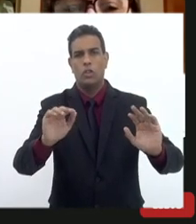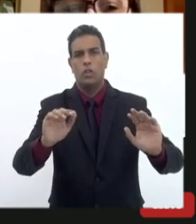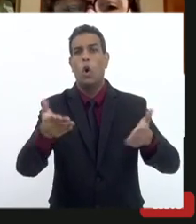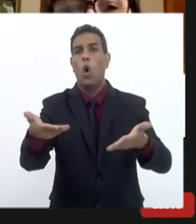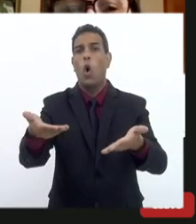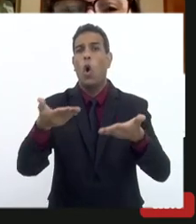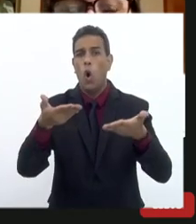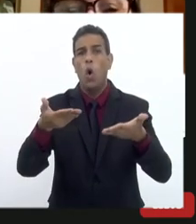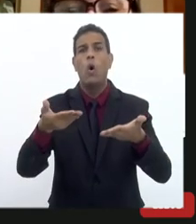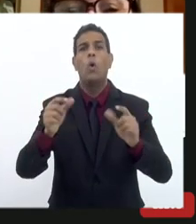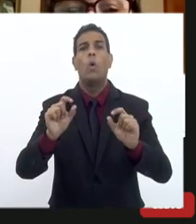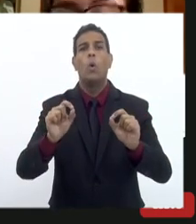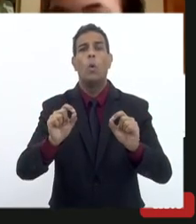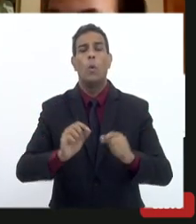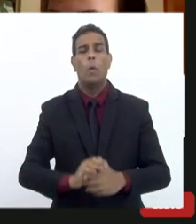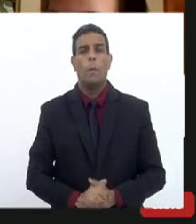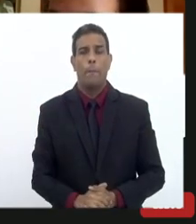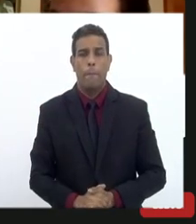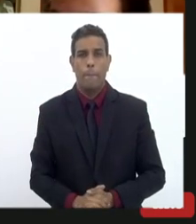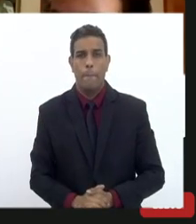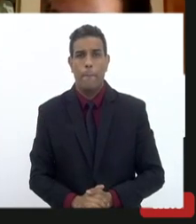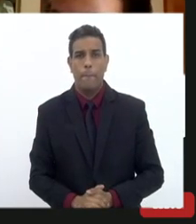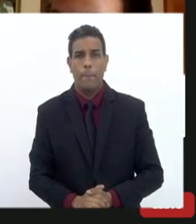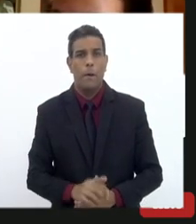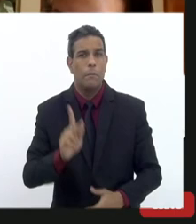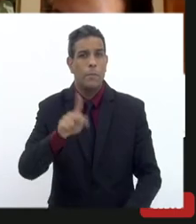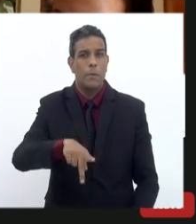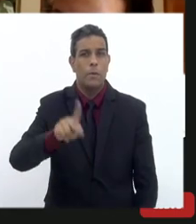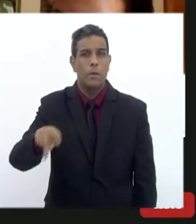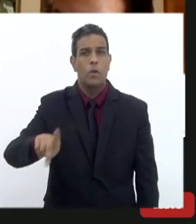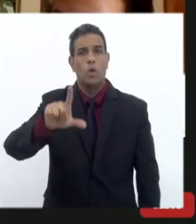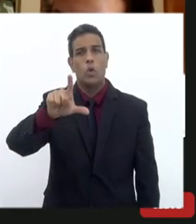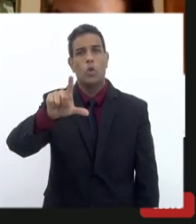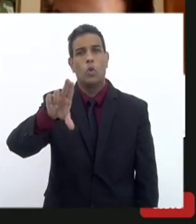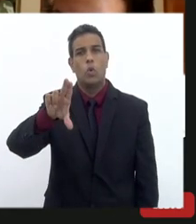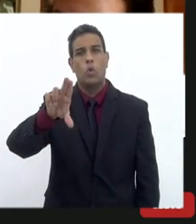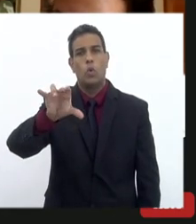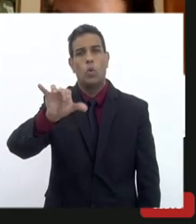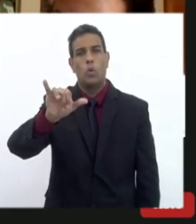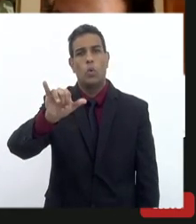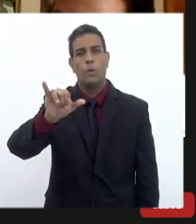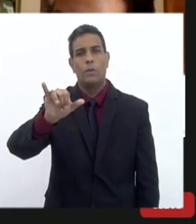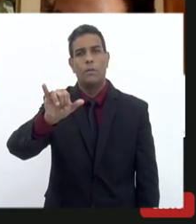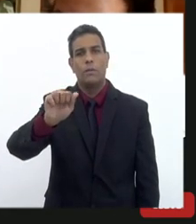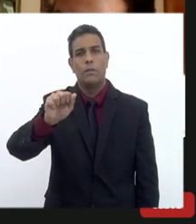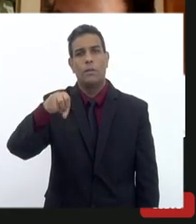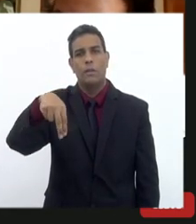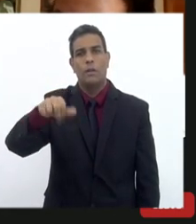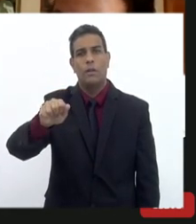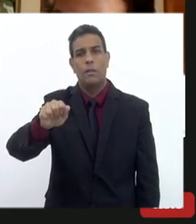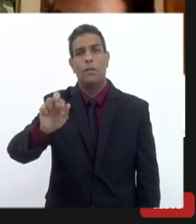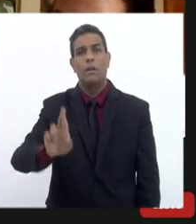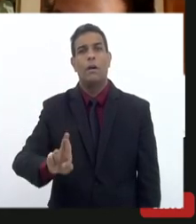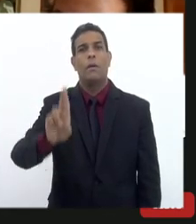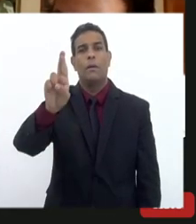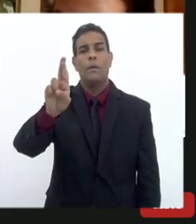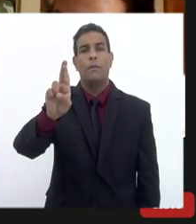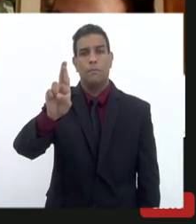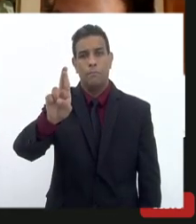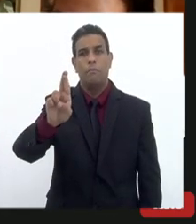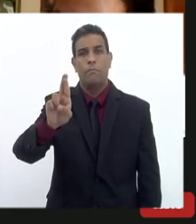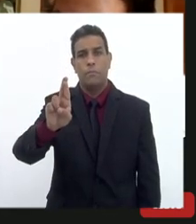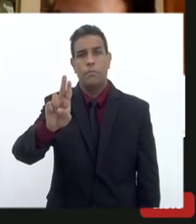vou chamar para fazer uso da palavra agora aqui a professora Luciane, representando a UP. Na sequência vai ser o Hugo da